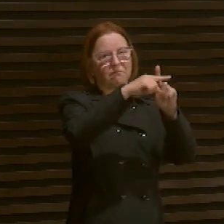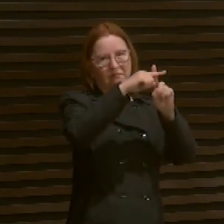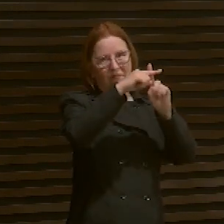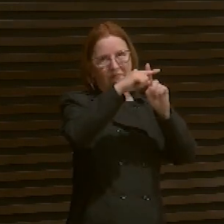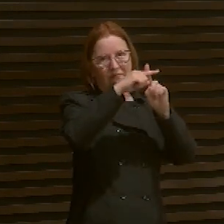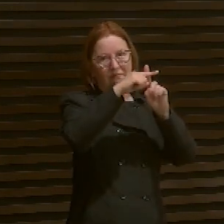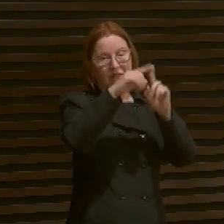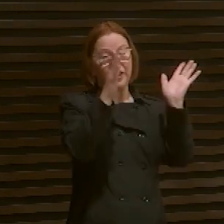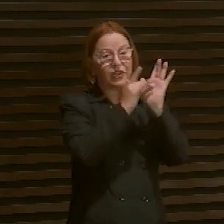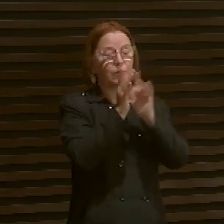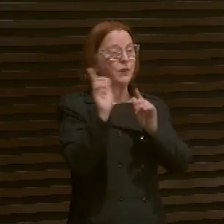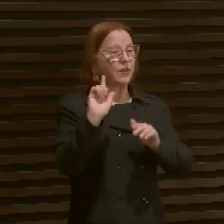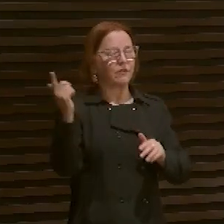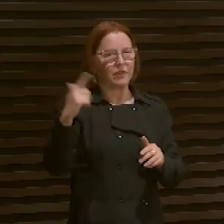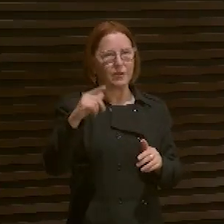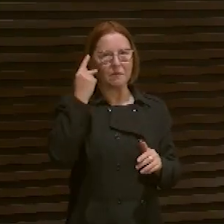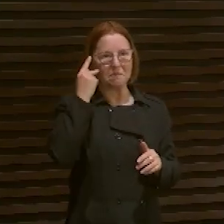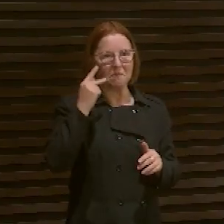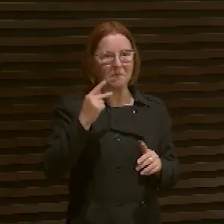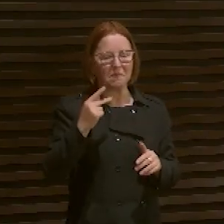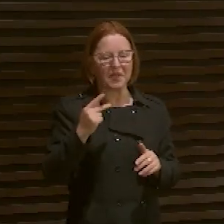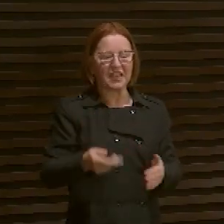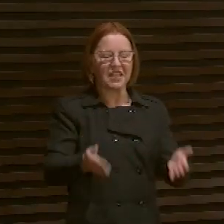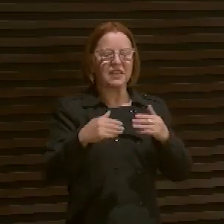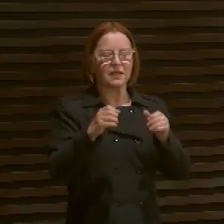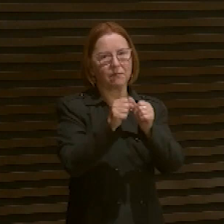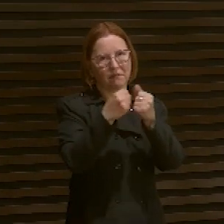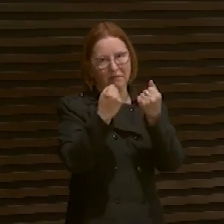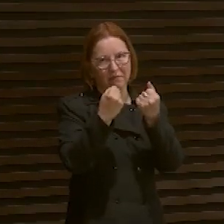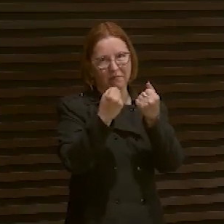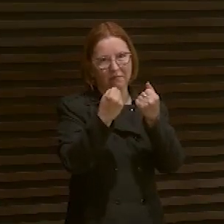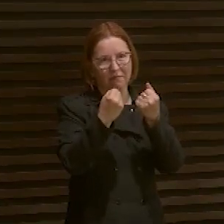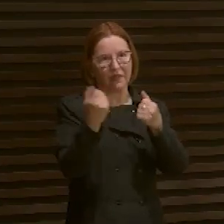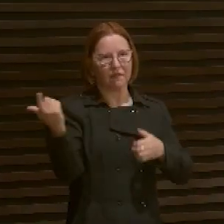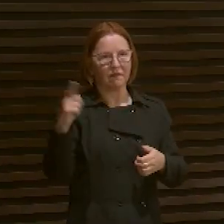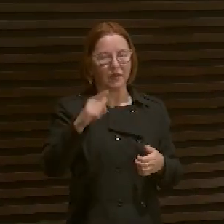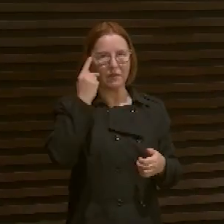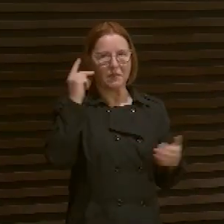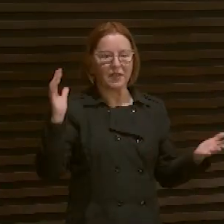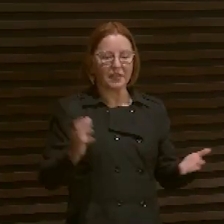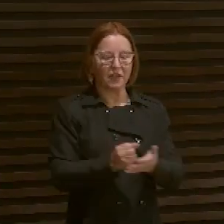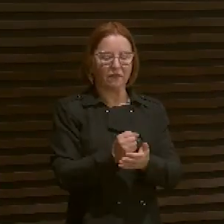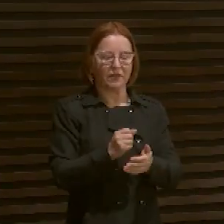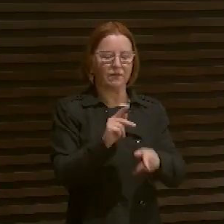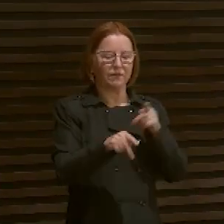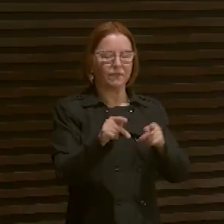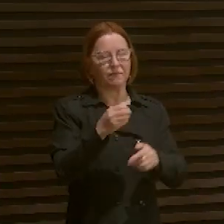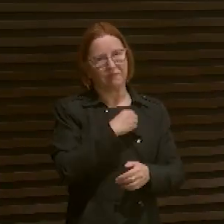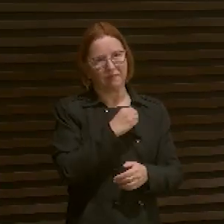Jesus não veio, meus irmãos, para trazer pão. Ele veio salvar pecadores.